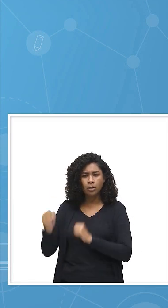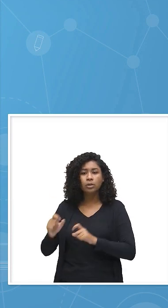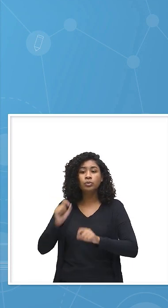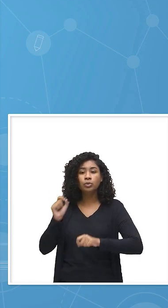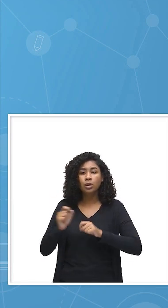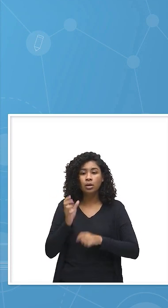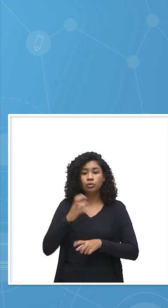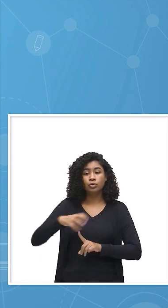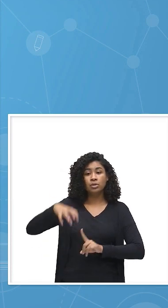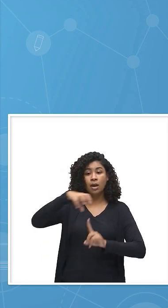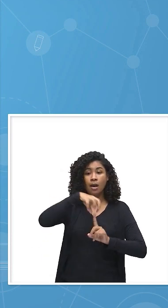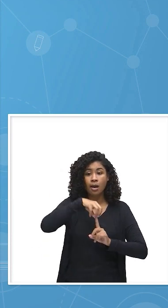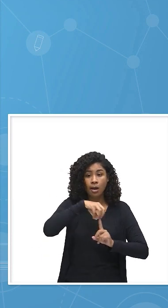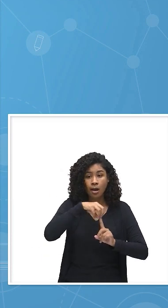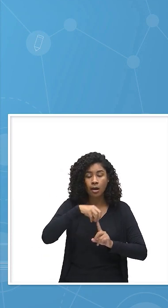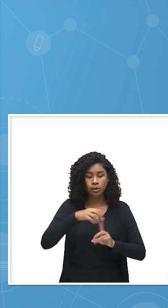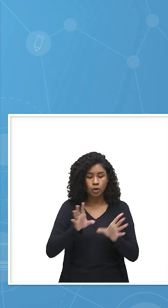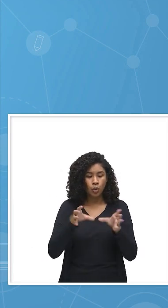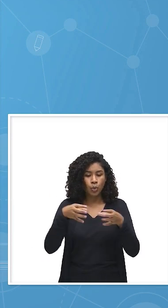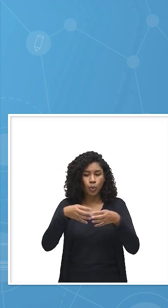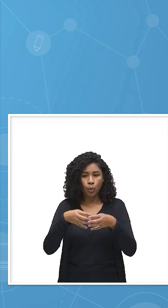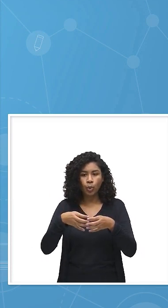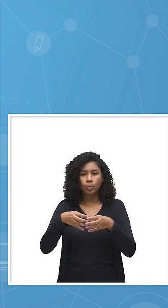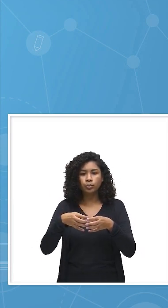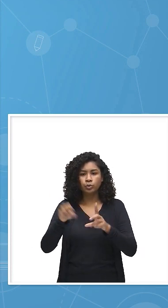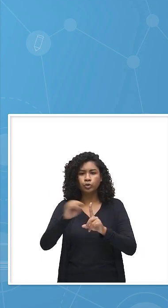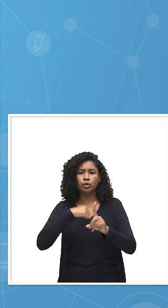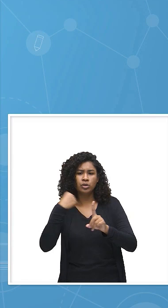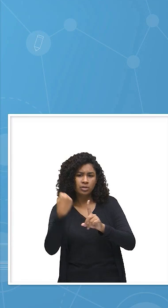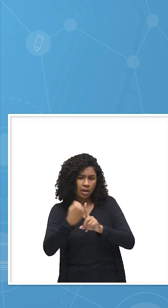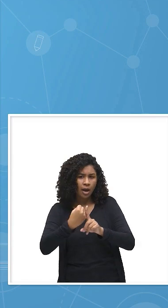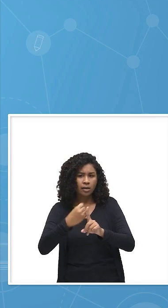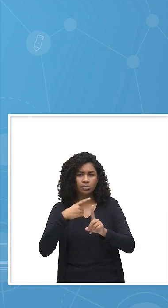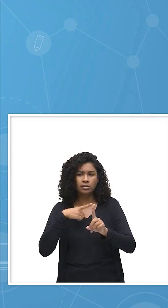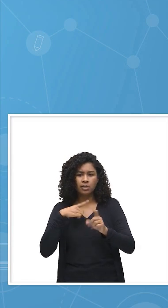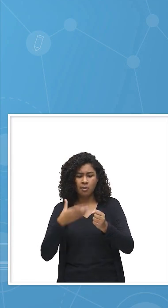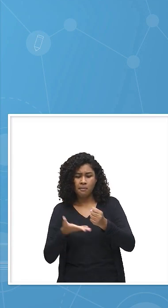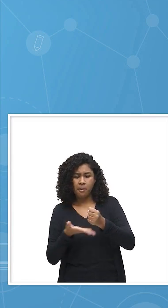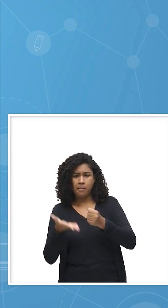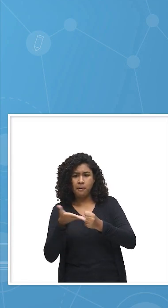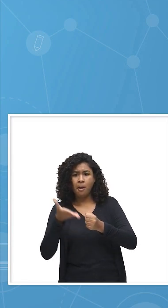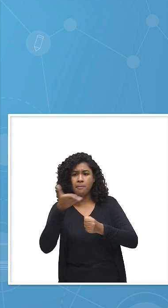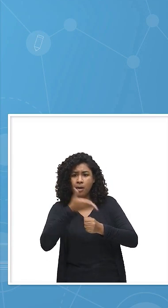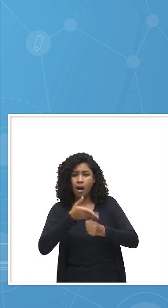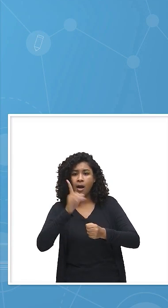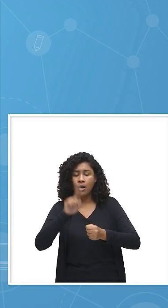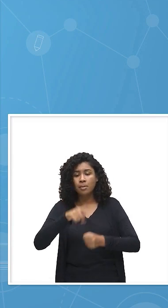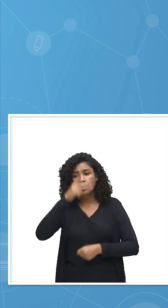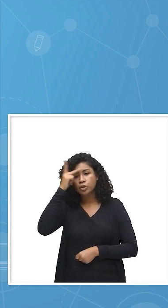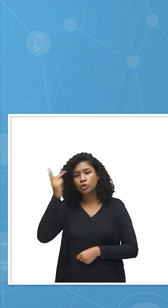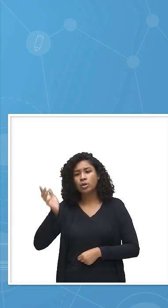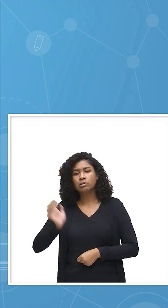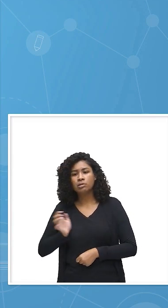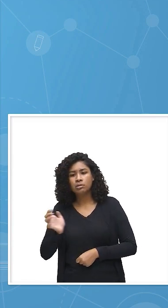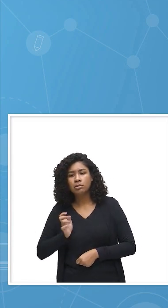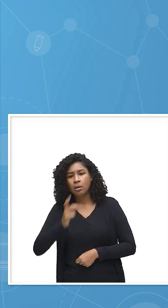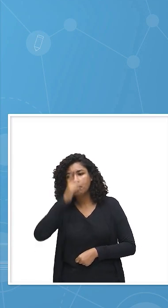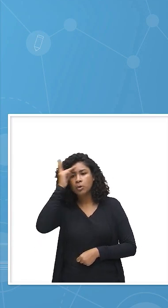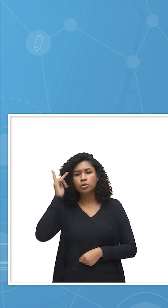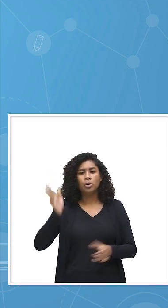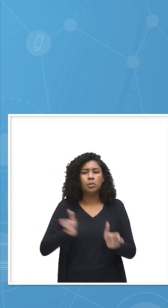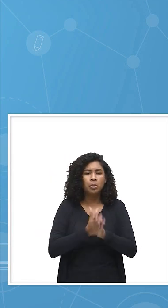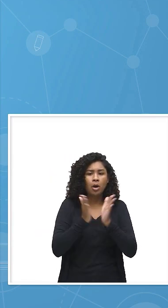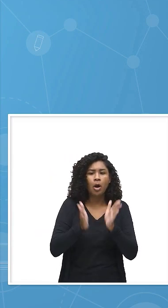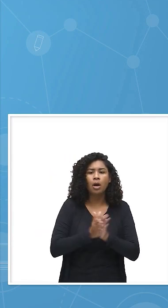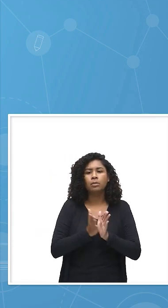grupos sociais com classes diferentes, gente mais rica, gente mais pobre. E isso vai gerar o quê? Disputa por terras